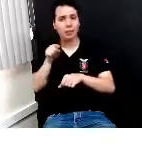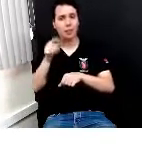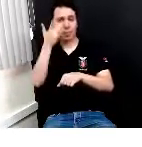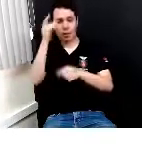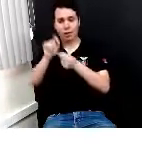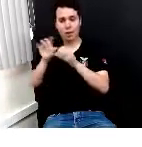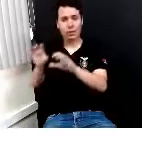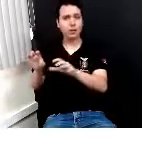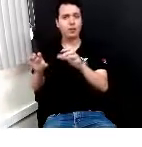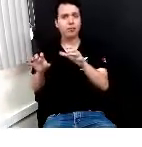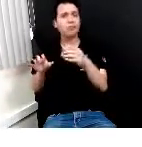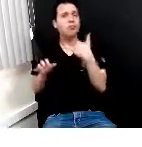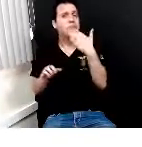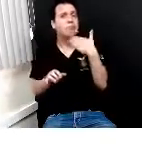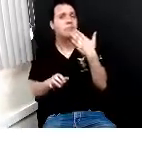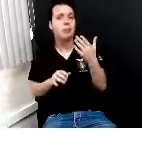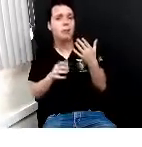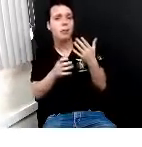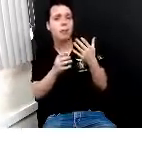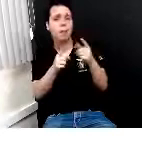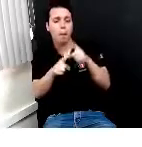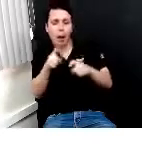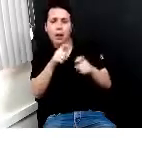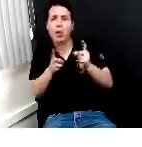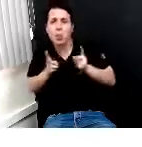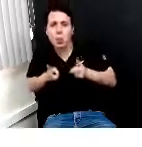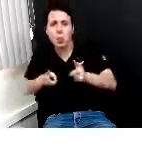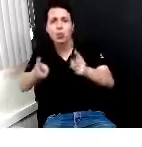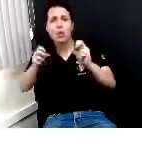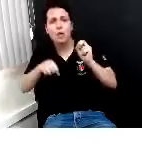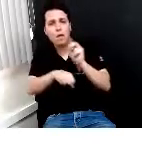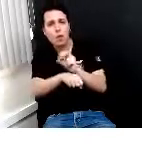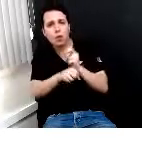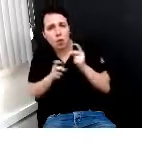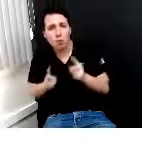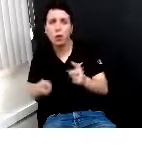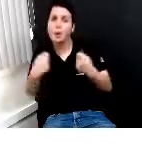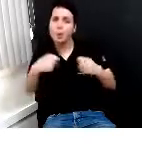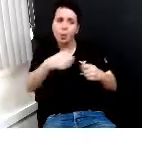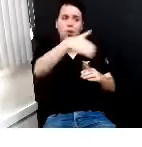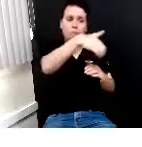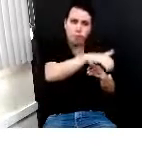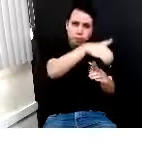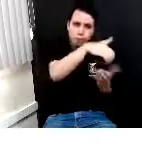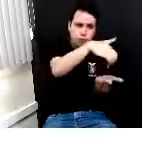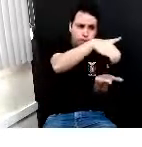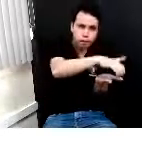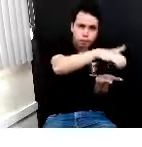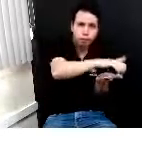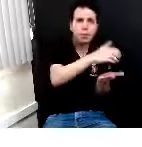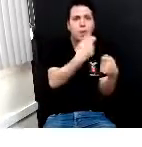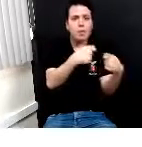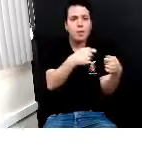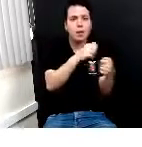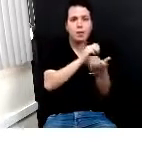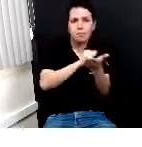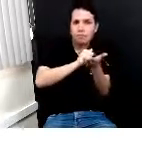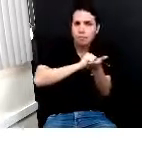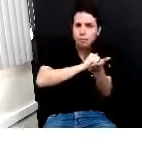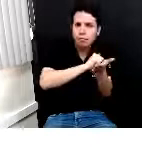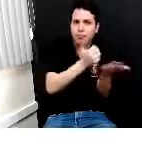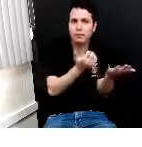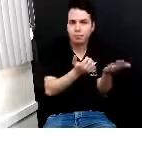de bactérias, de potenciais elementos aí que podem trazer riscos para as pessoas, né? Então, nesse sentido, a